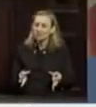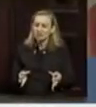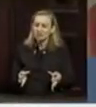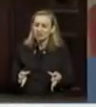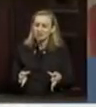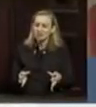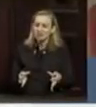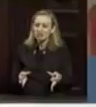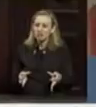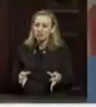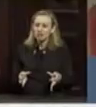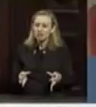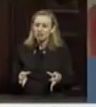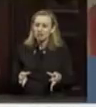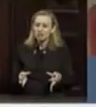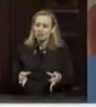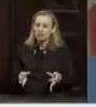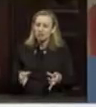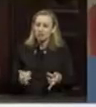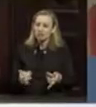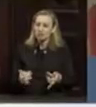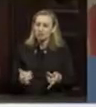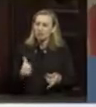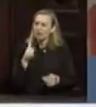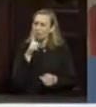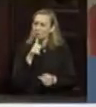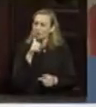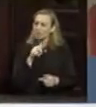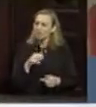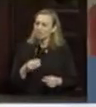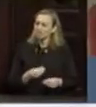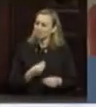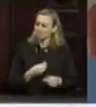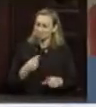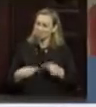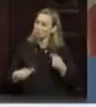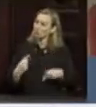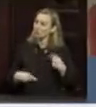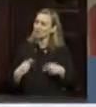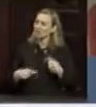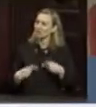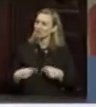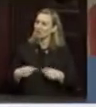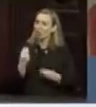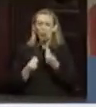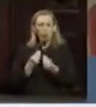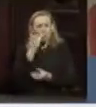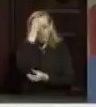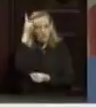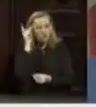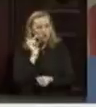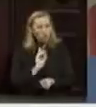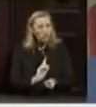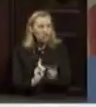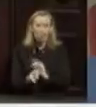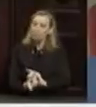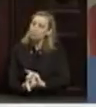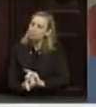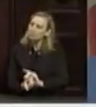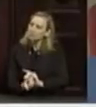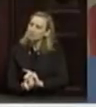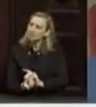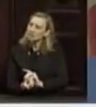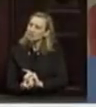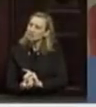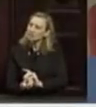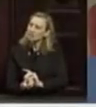possível alguém nesse momento achar que tem que ser contra esta homenagem. Mesmo quem tinha divergências com a Marielle, diante das